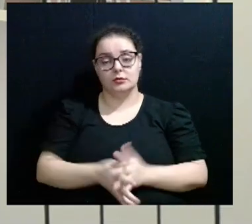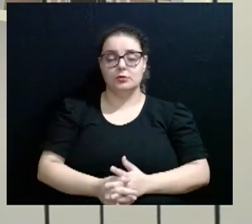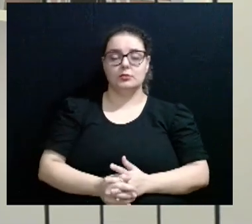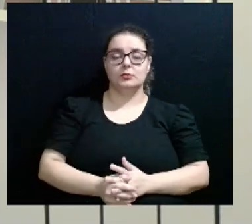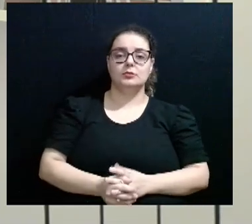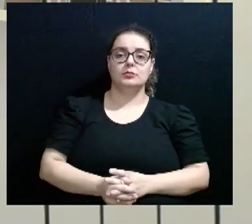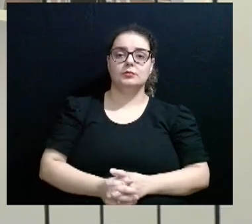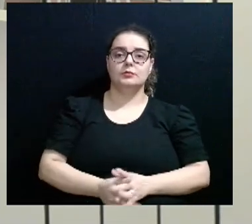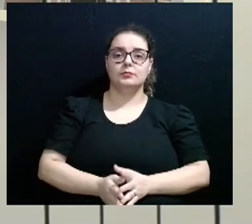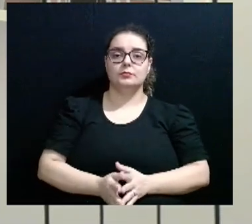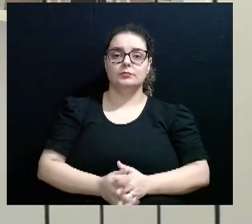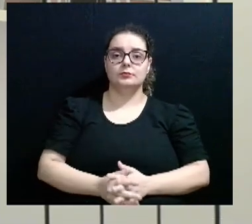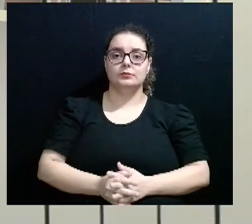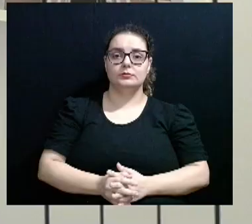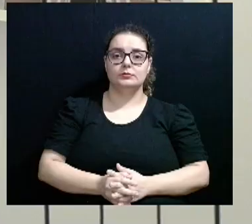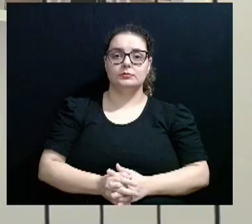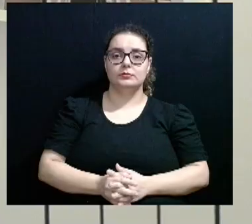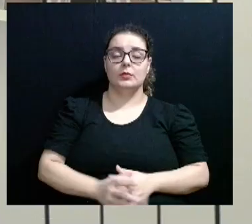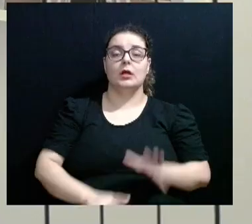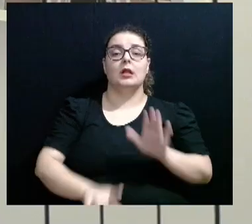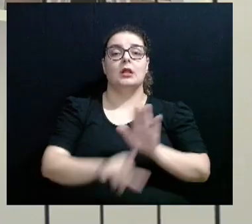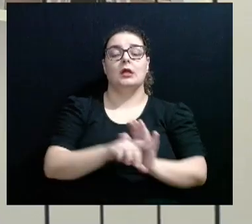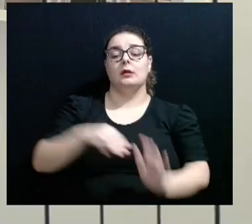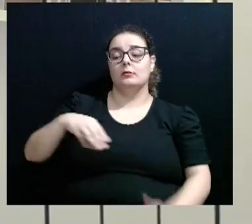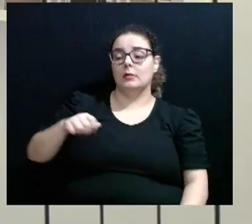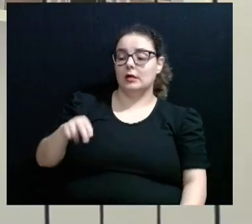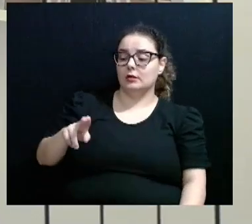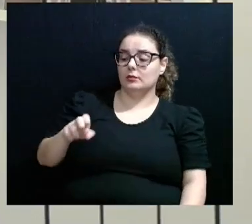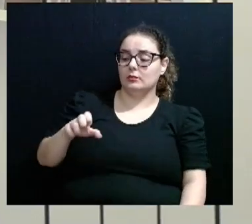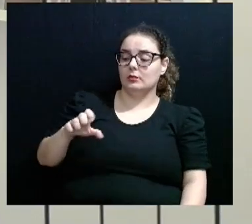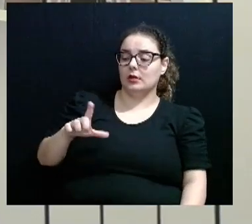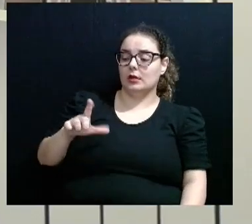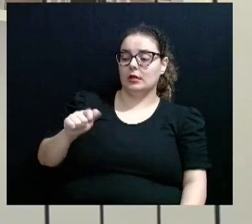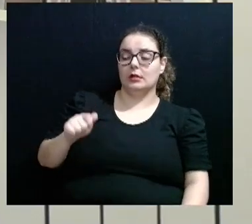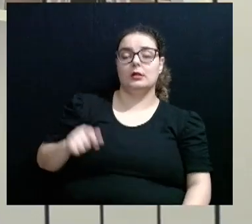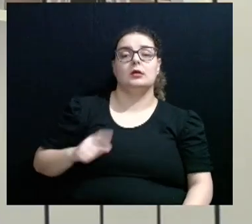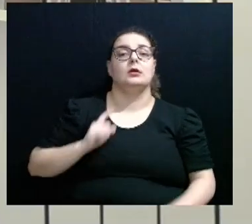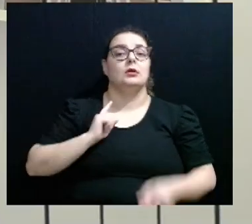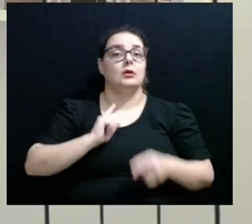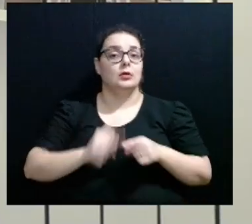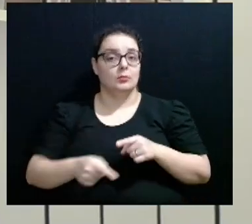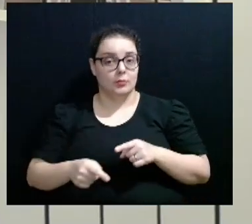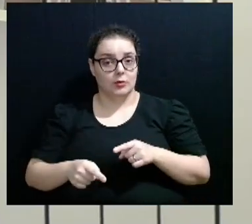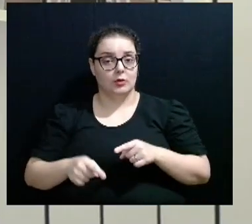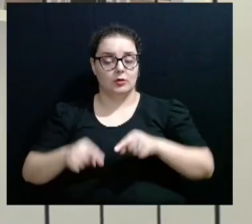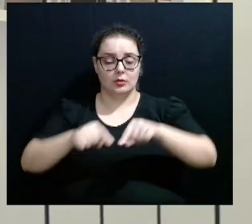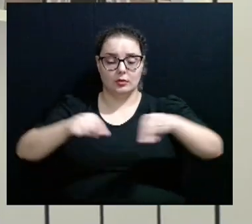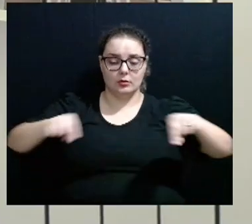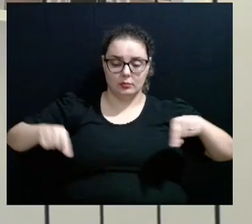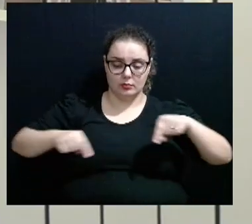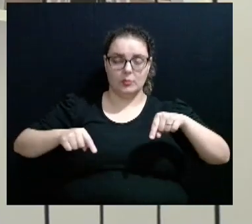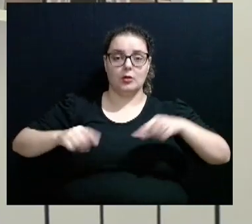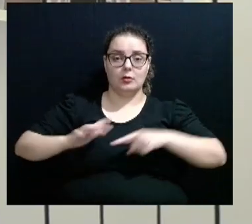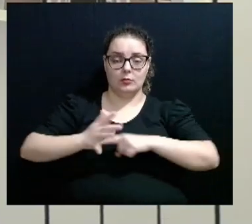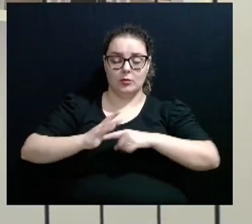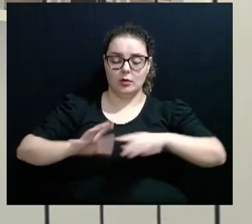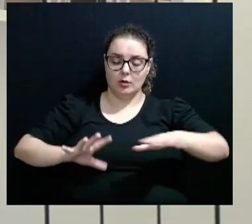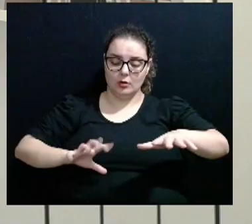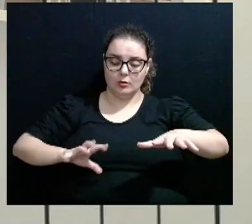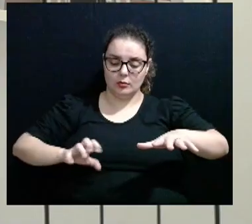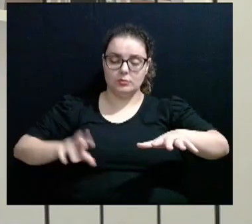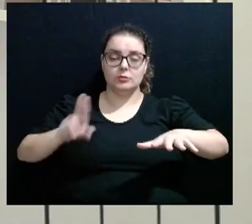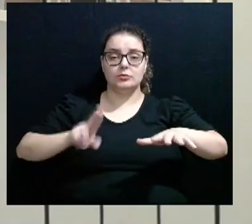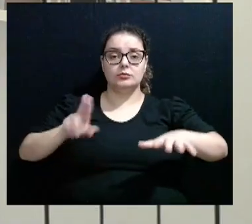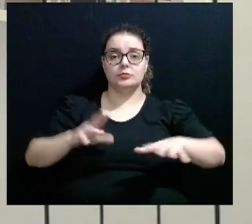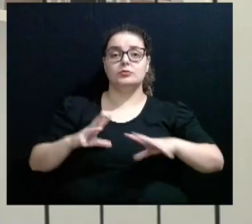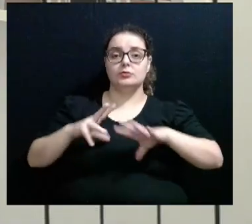Lei Manuela, que proíbe o funcionamento de motores de sucção em piscinas de uso coletivo enquanto abertas aos